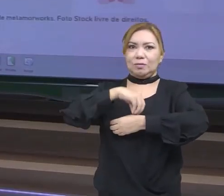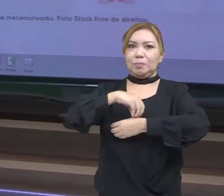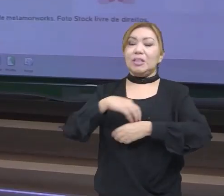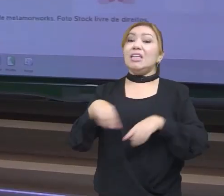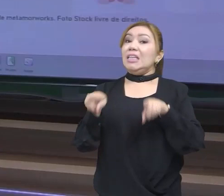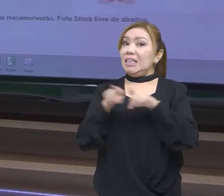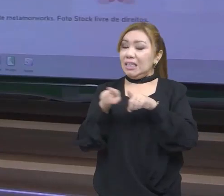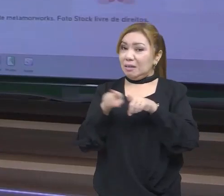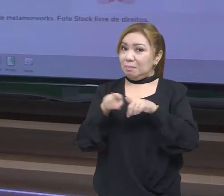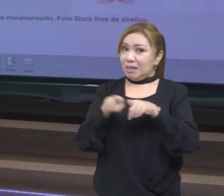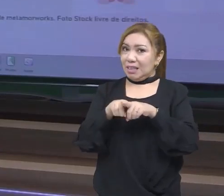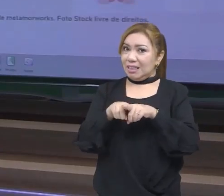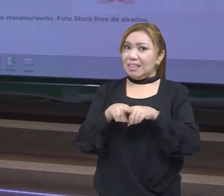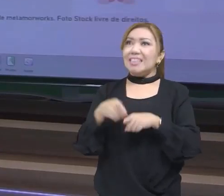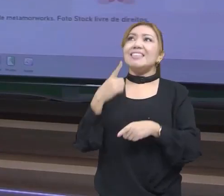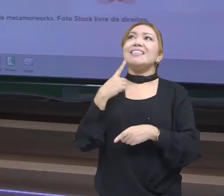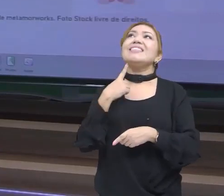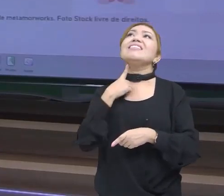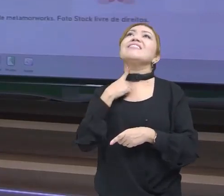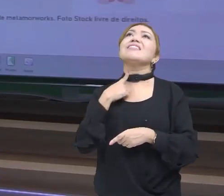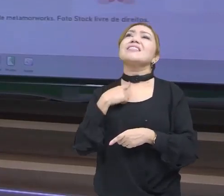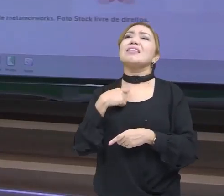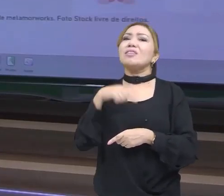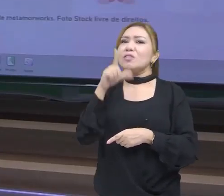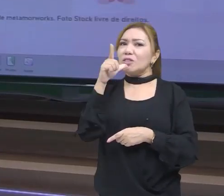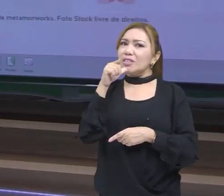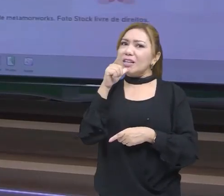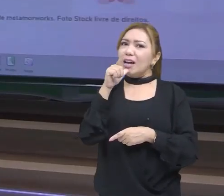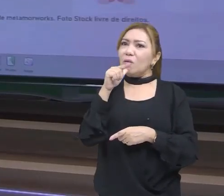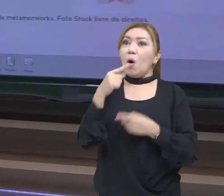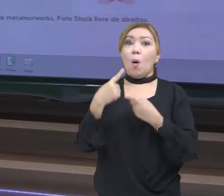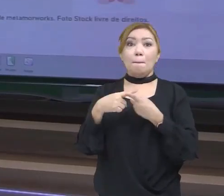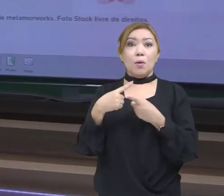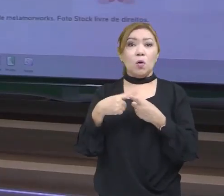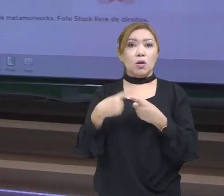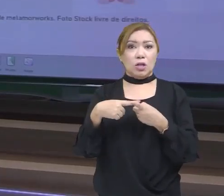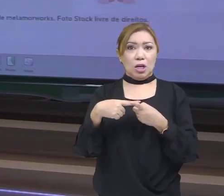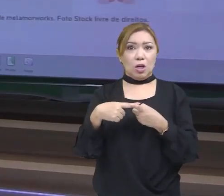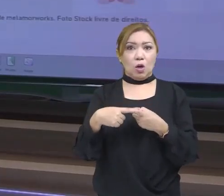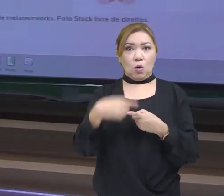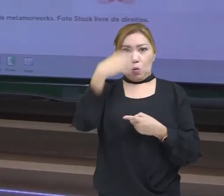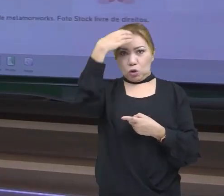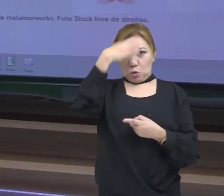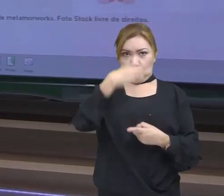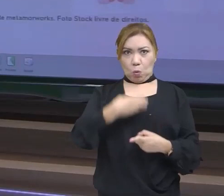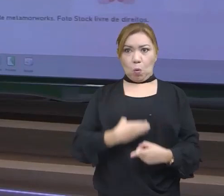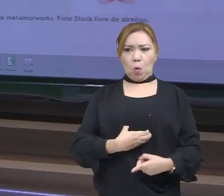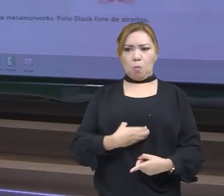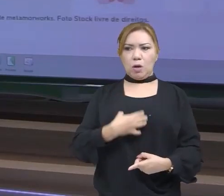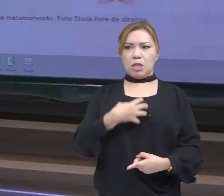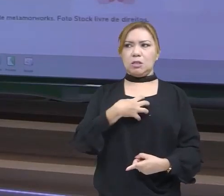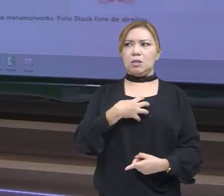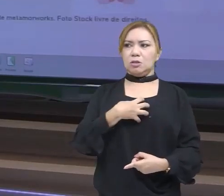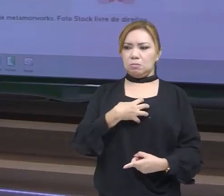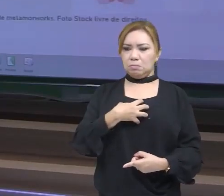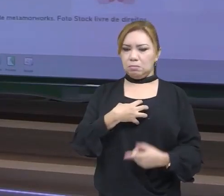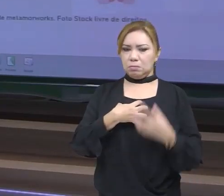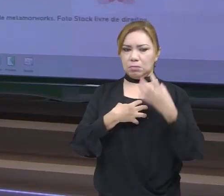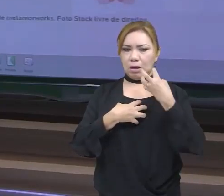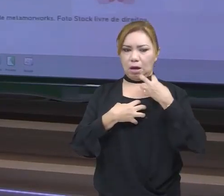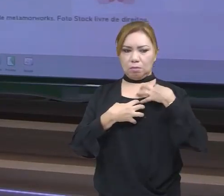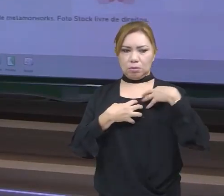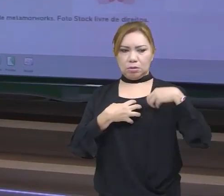sede. Por quê? Porque o corpo entende que você está expelindo água, né? As gorduras também. Então, o seu